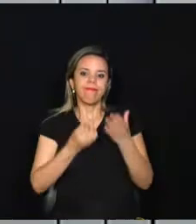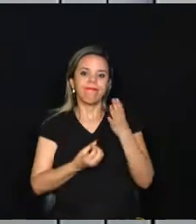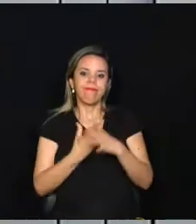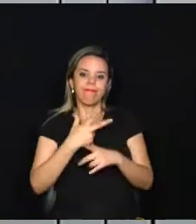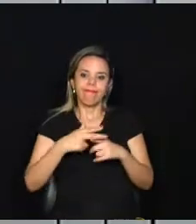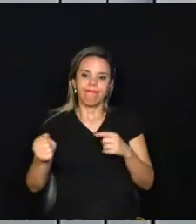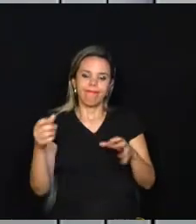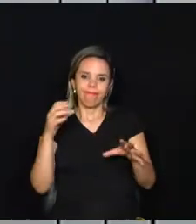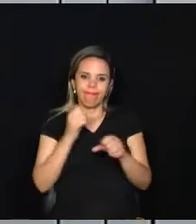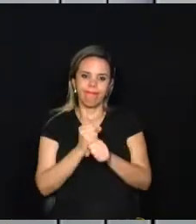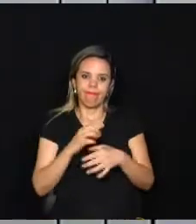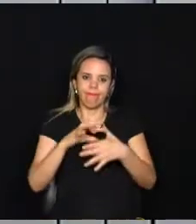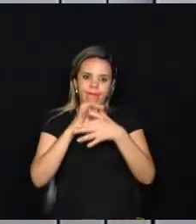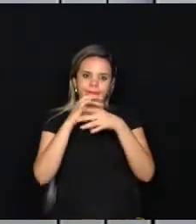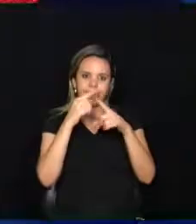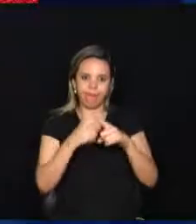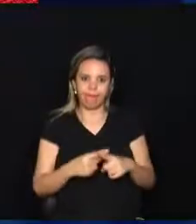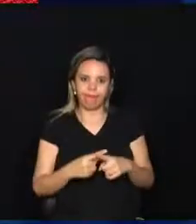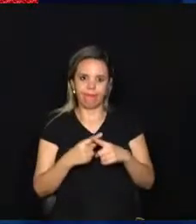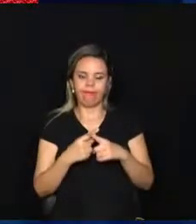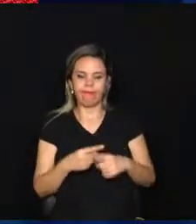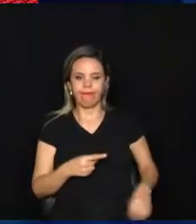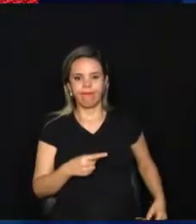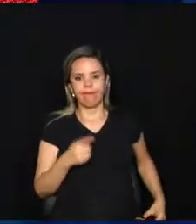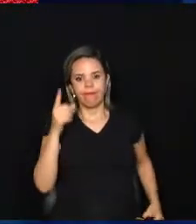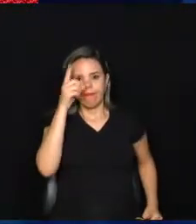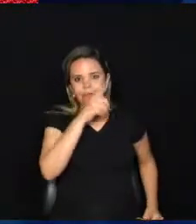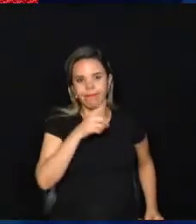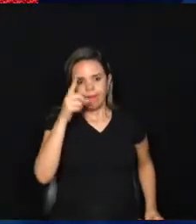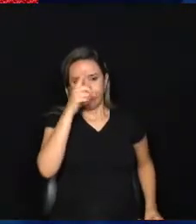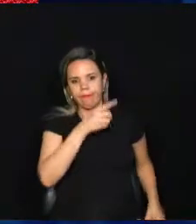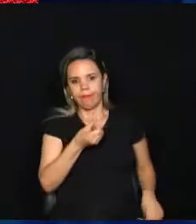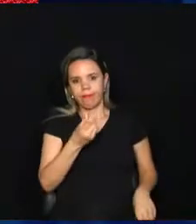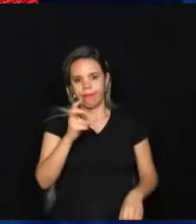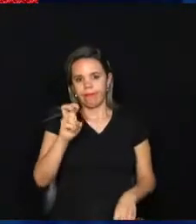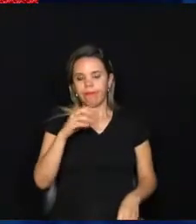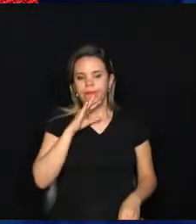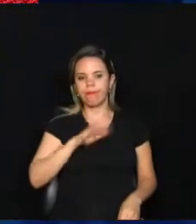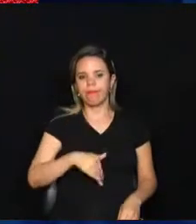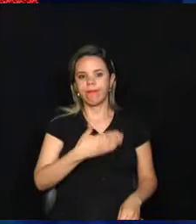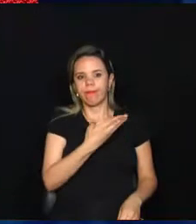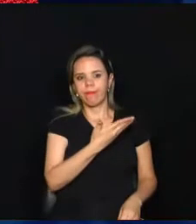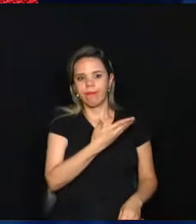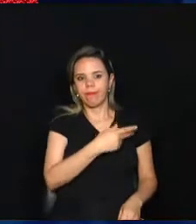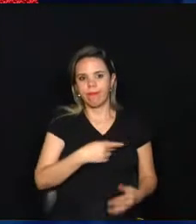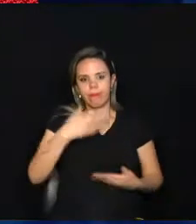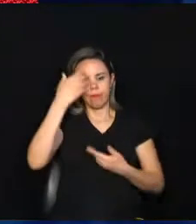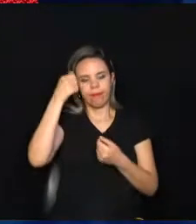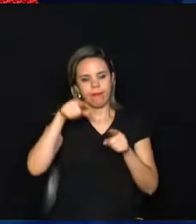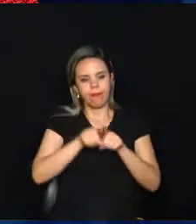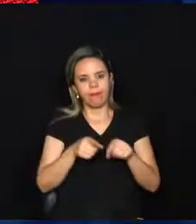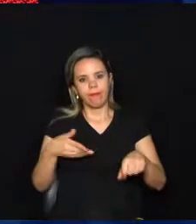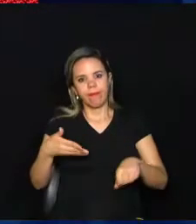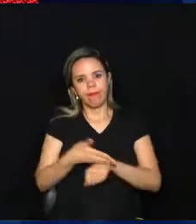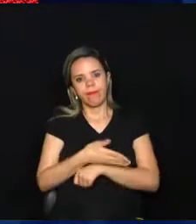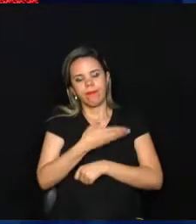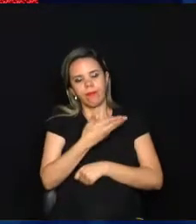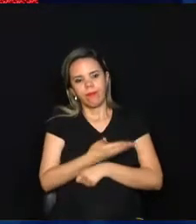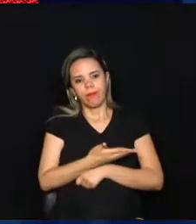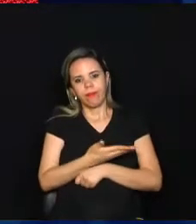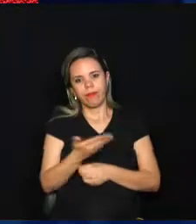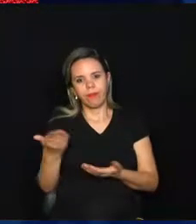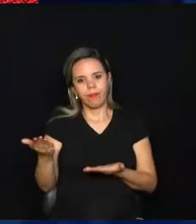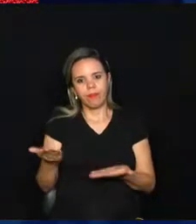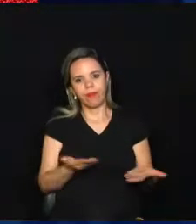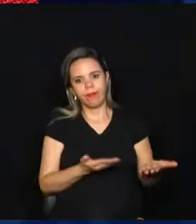tirar pontos do líder da competição. E no domingo, 6h15 da tarde, é a vez da Ponte Preta entrar em campo, recebe